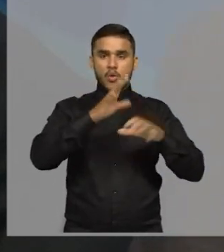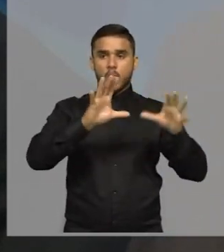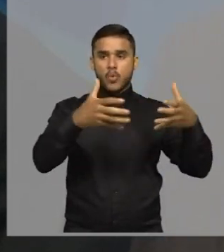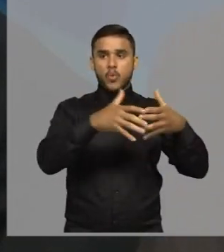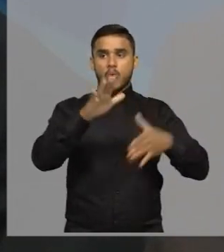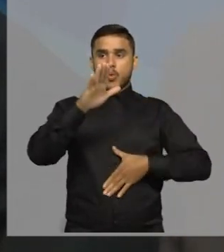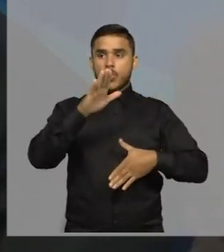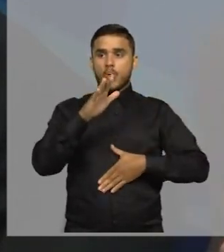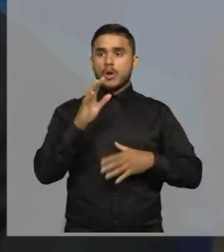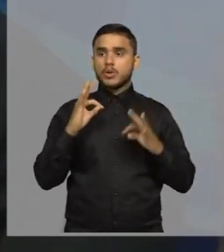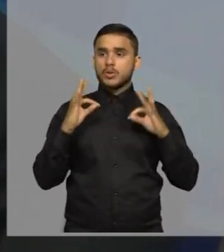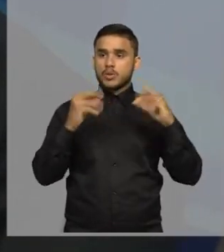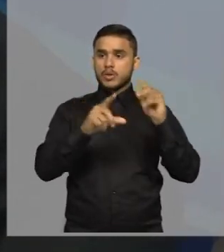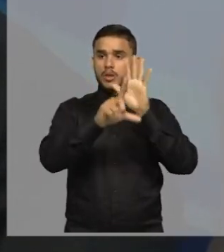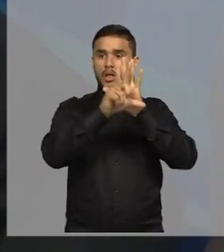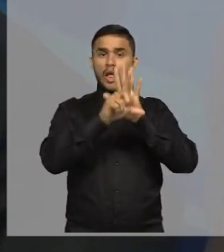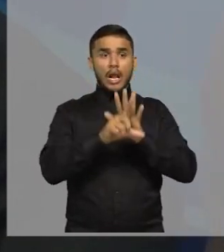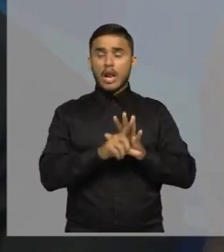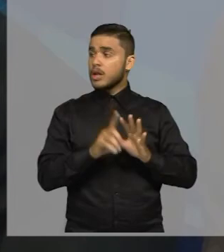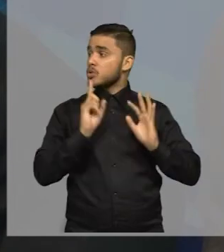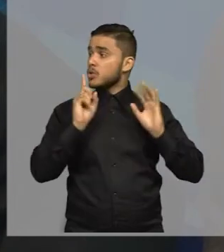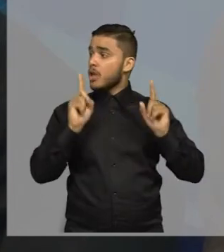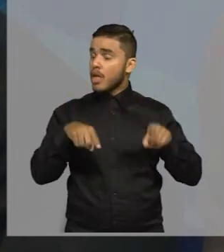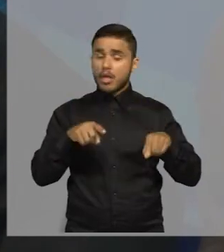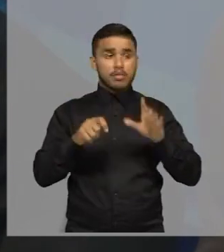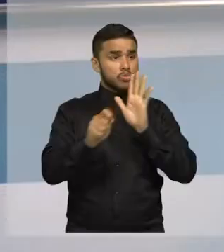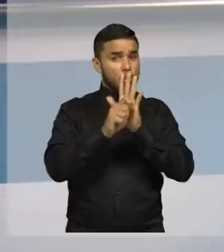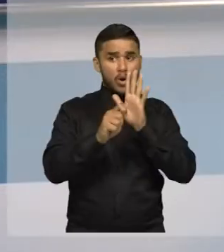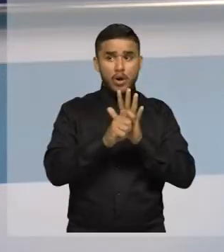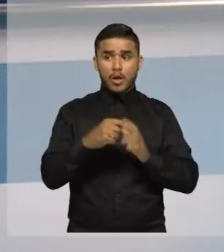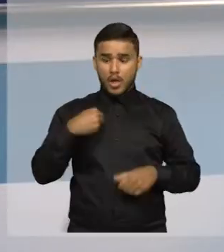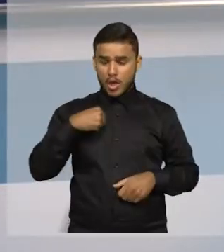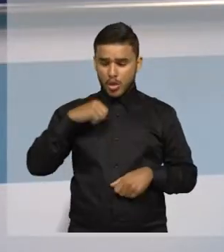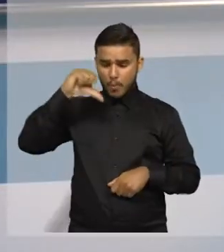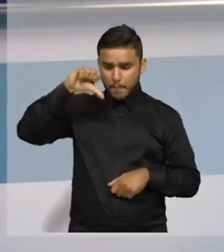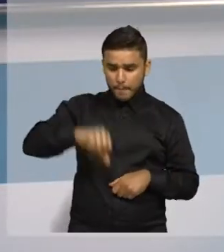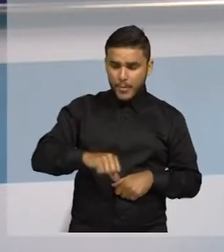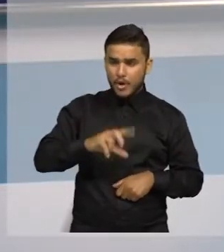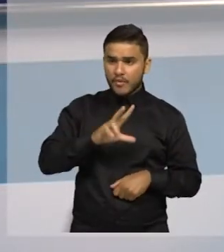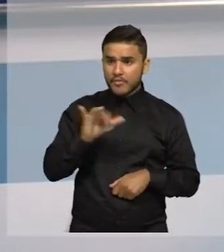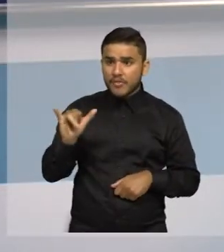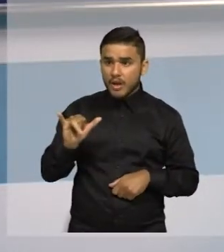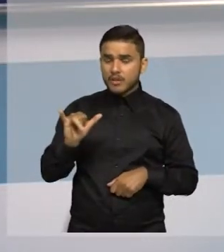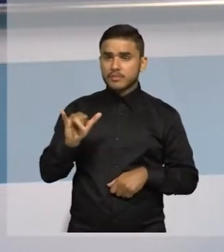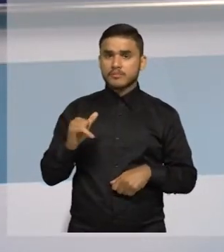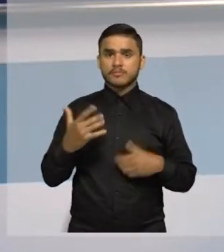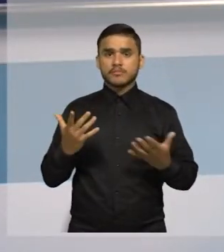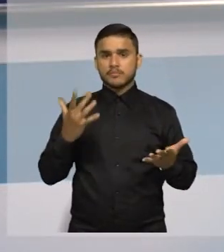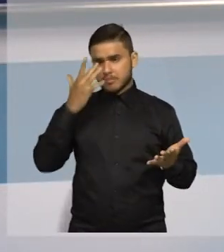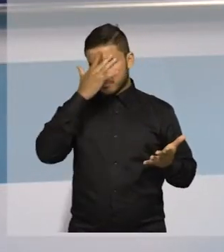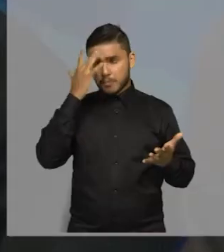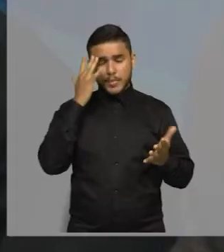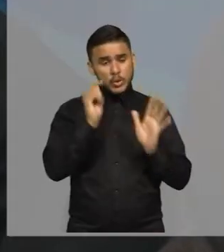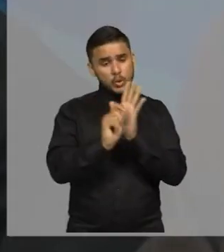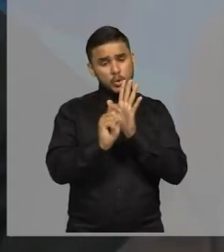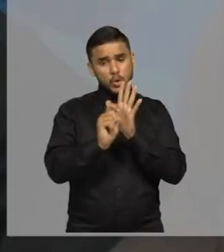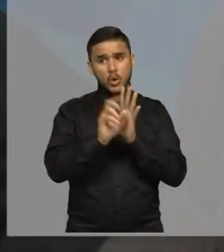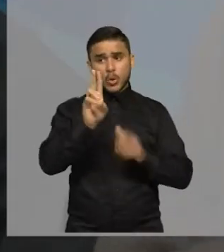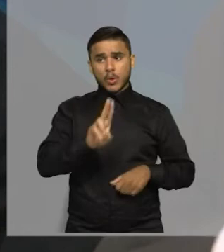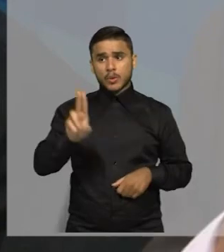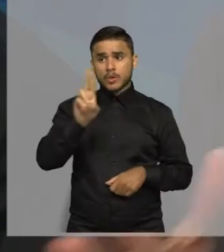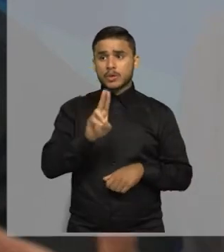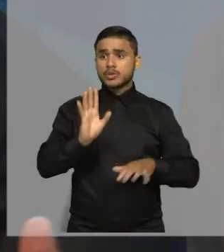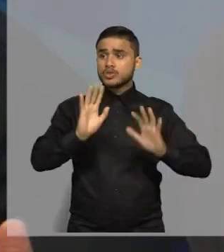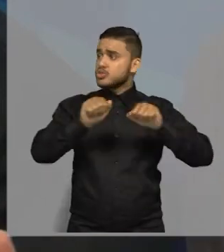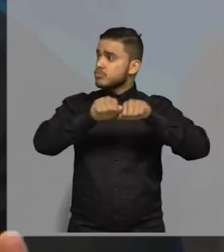Seria preciso legalizar tudo que é droga. Eu não acho que isso vá piorar a situação das vítimas da droga, porque a droga